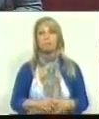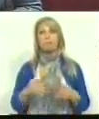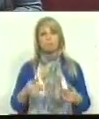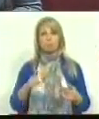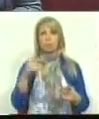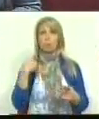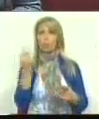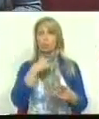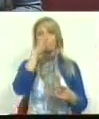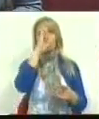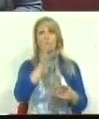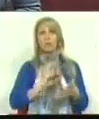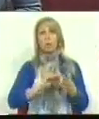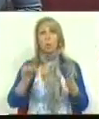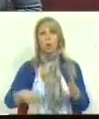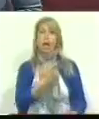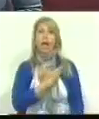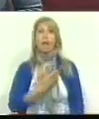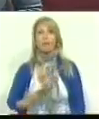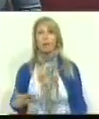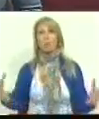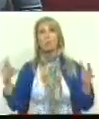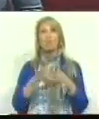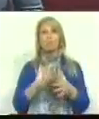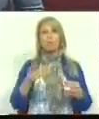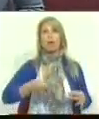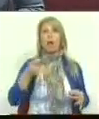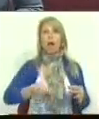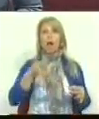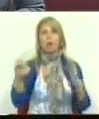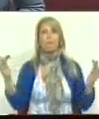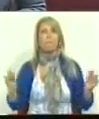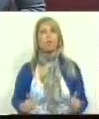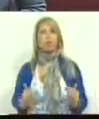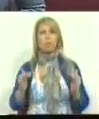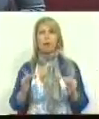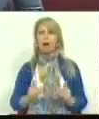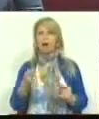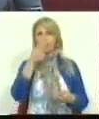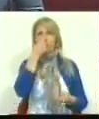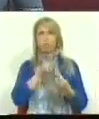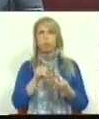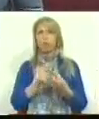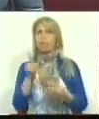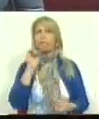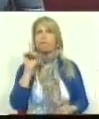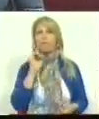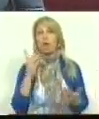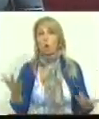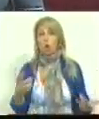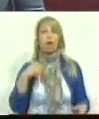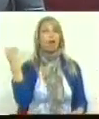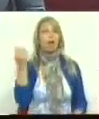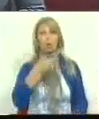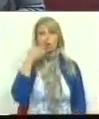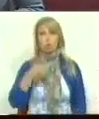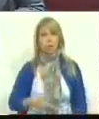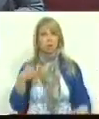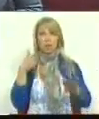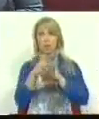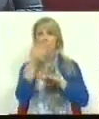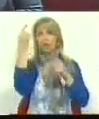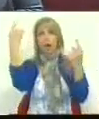contratos antigos correspondem normalmente a rendas muito baixas e também sabemos, e todos nós temos experiência direta, que